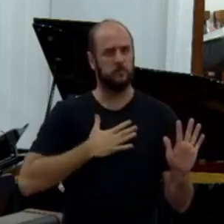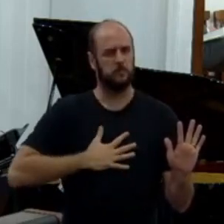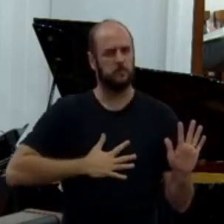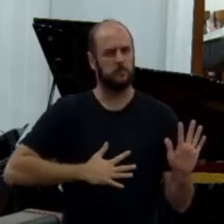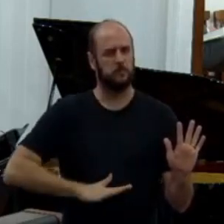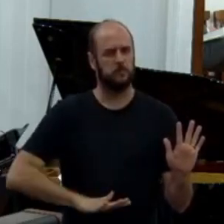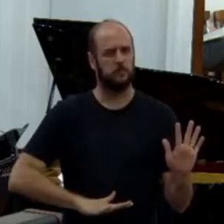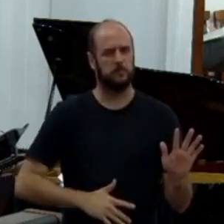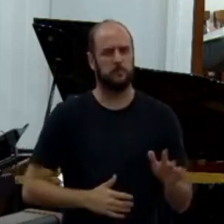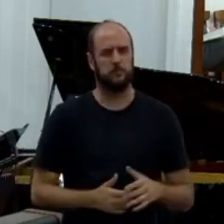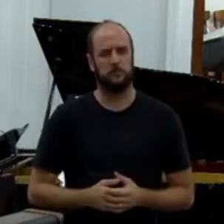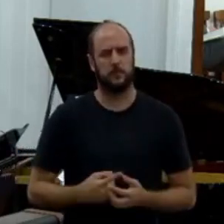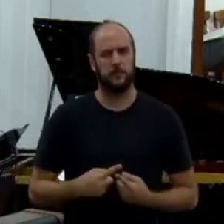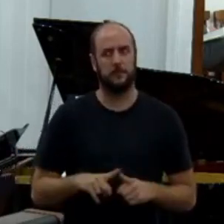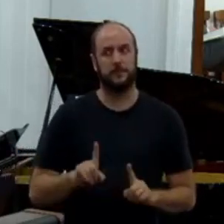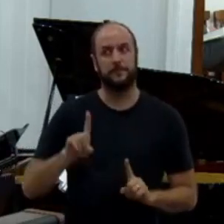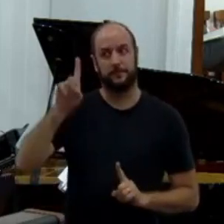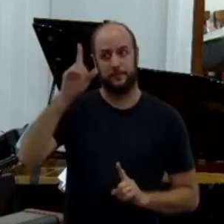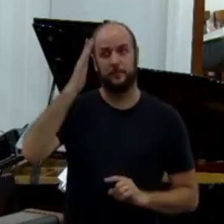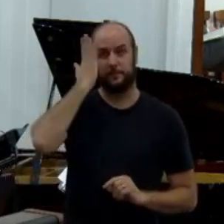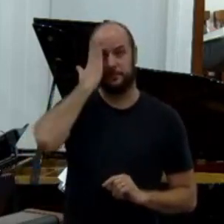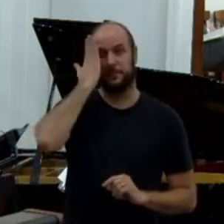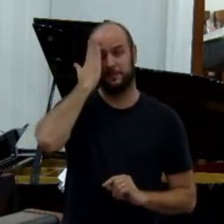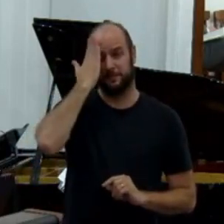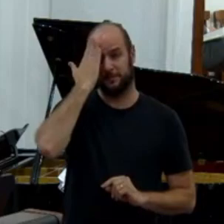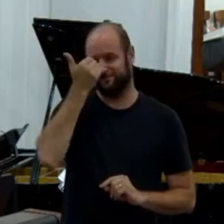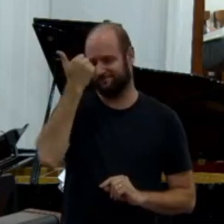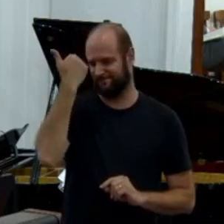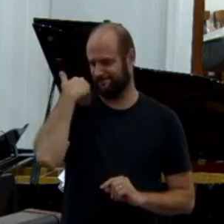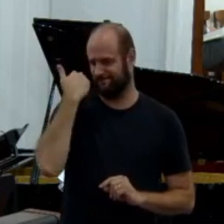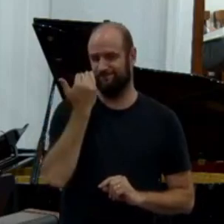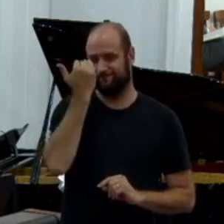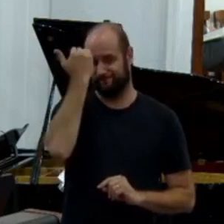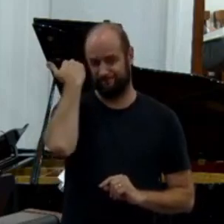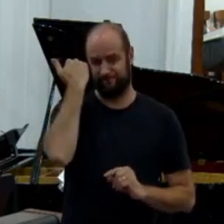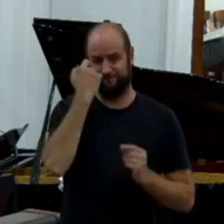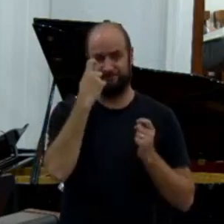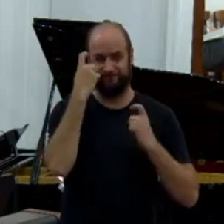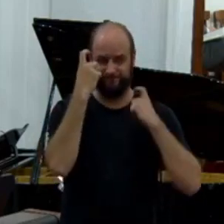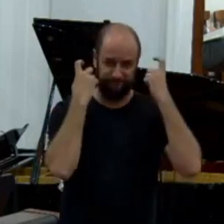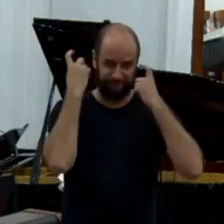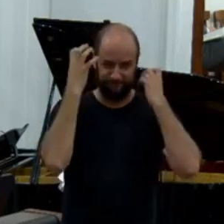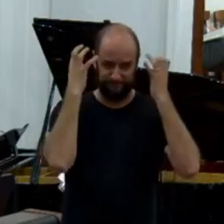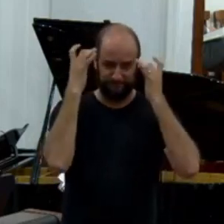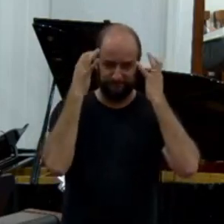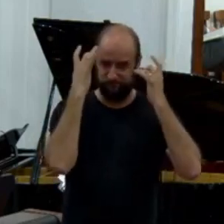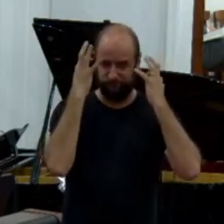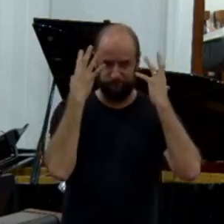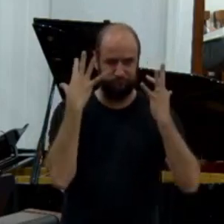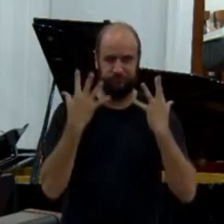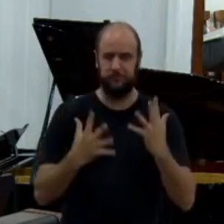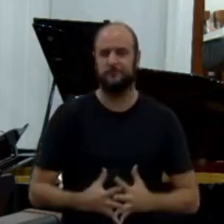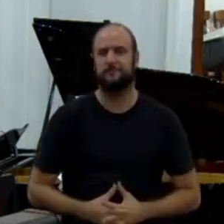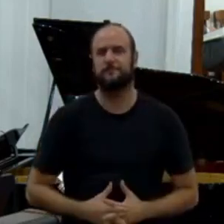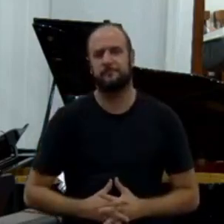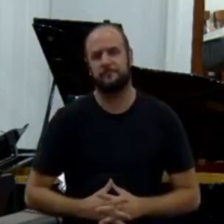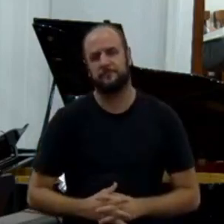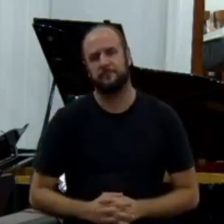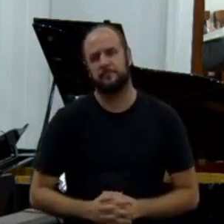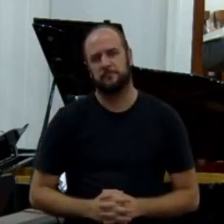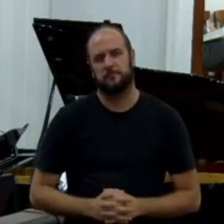Até serena. Mas só Deus sabe o que está acontecendo por dentro dessa pessoa.